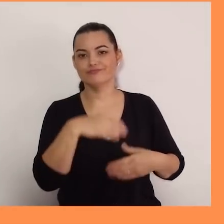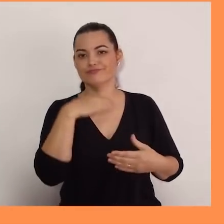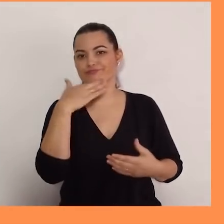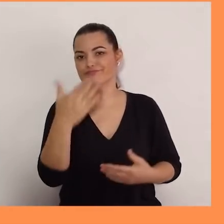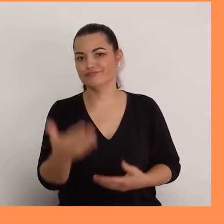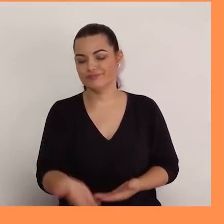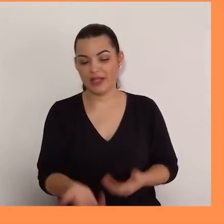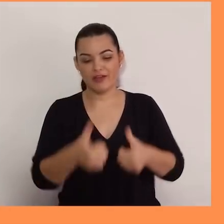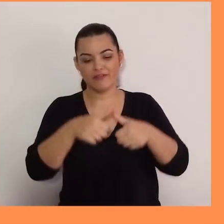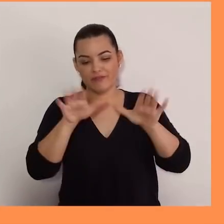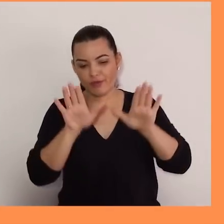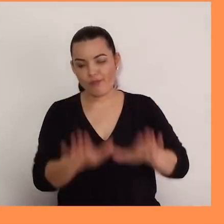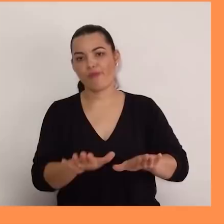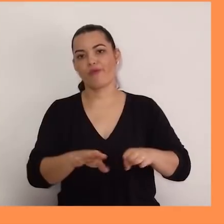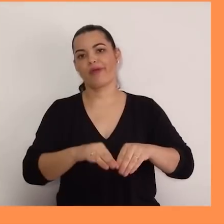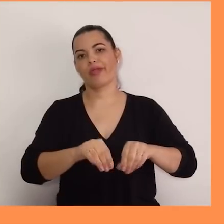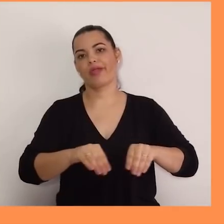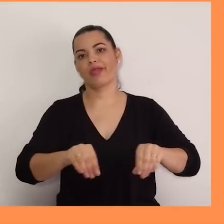O